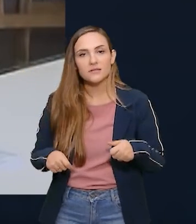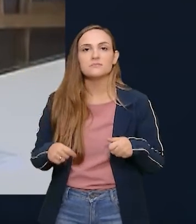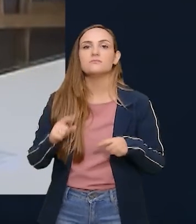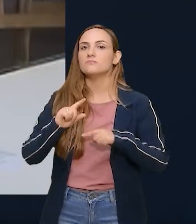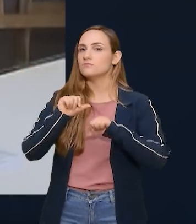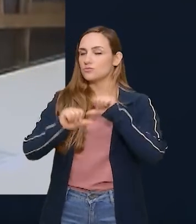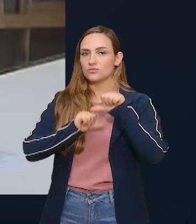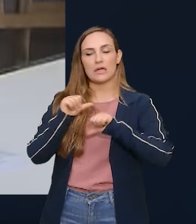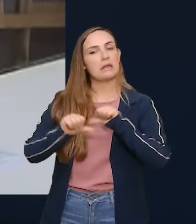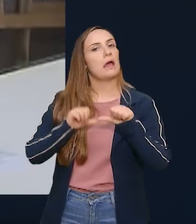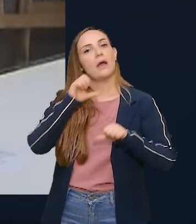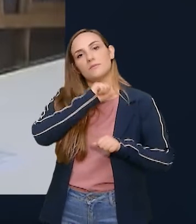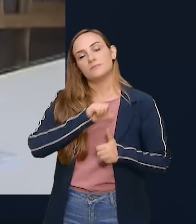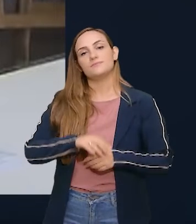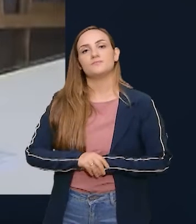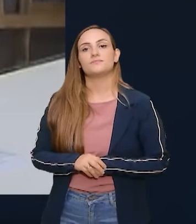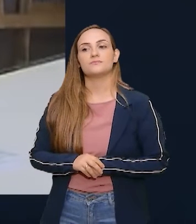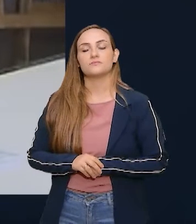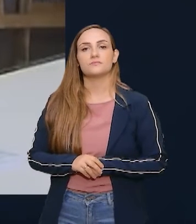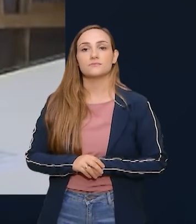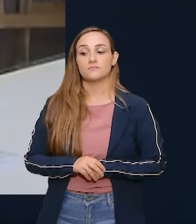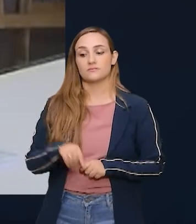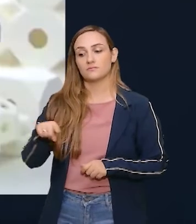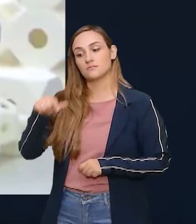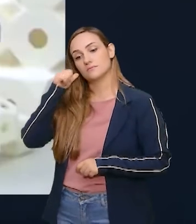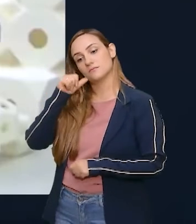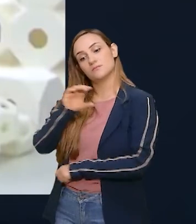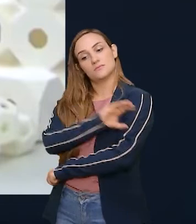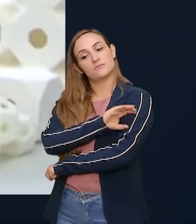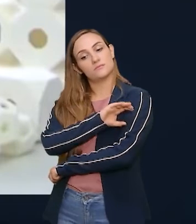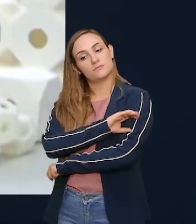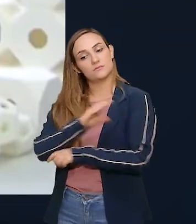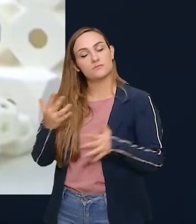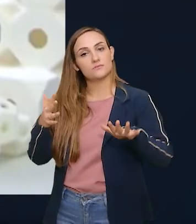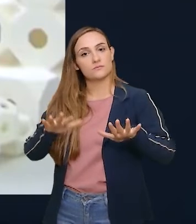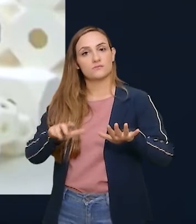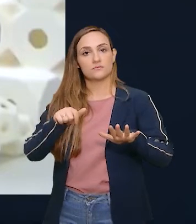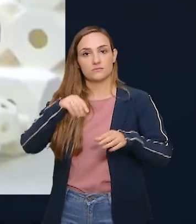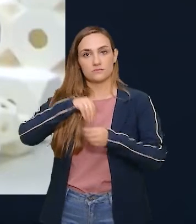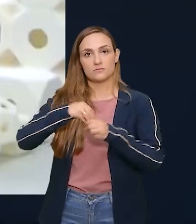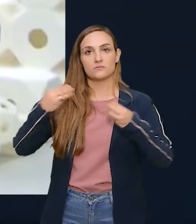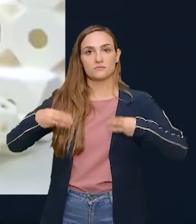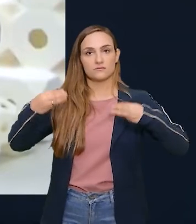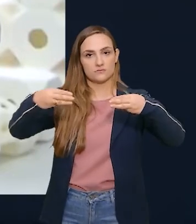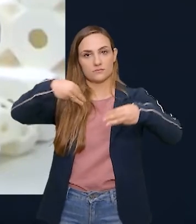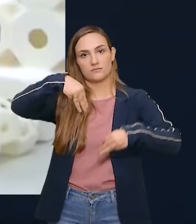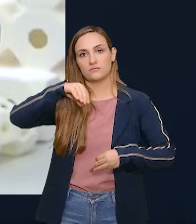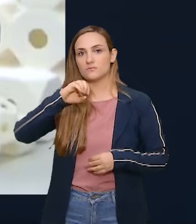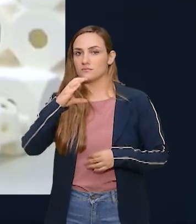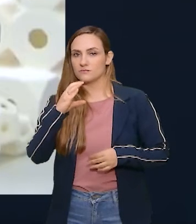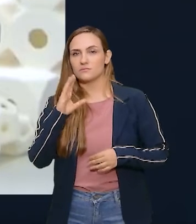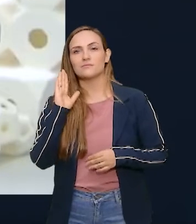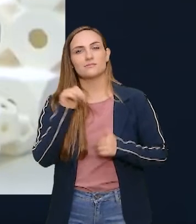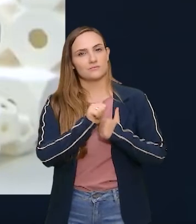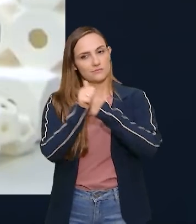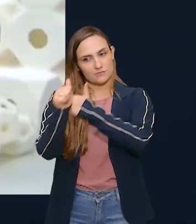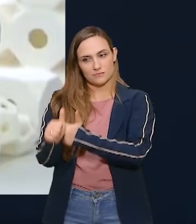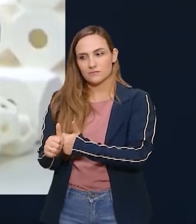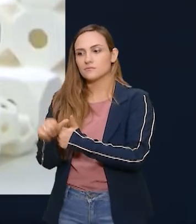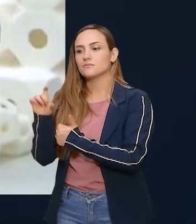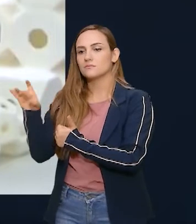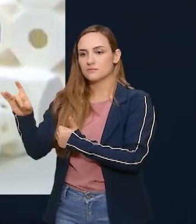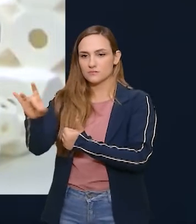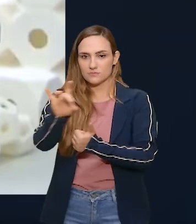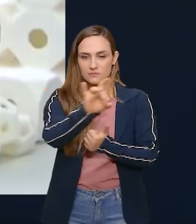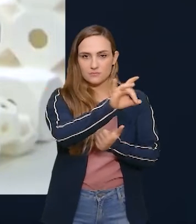a dificuldade, eu acho que tudo se transformaria. Linaíra é coordenadora de articulação e política de inclusão do MEC. Acompanha